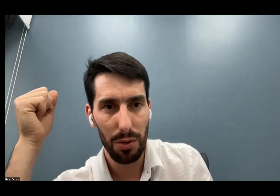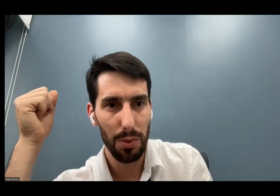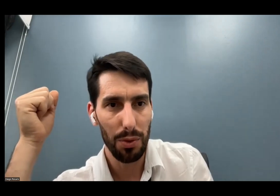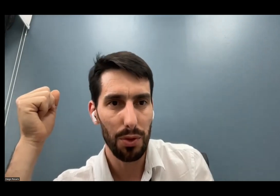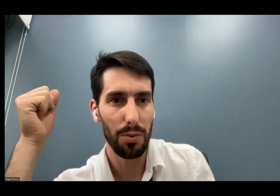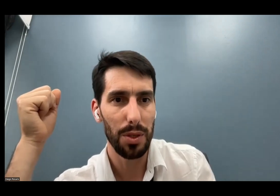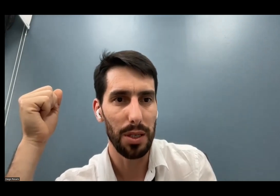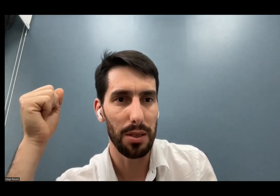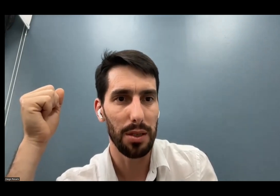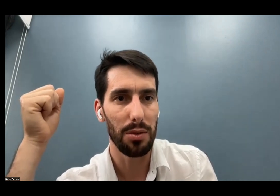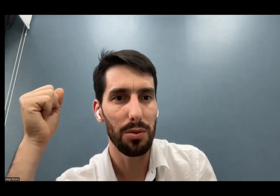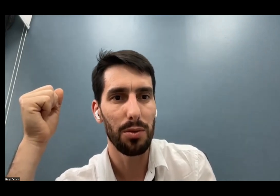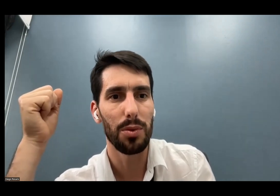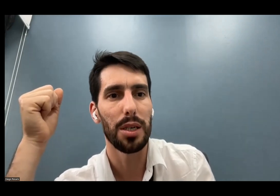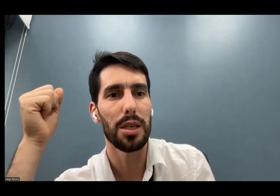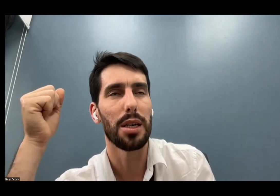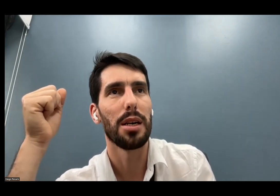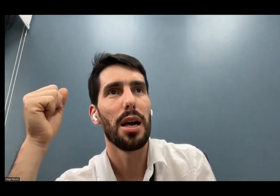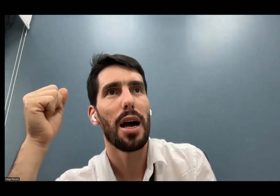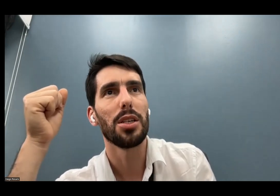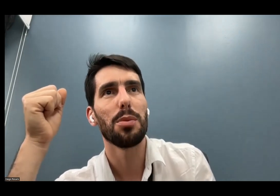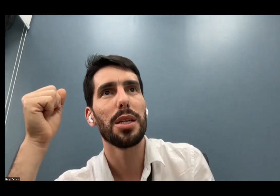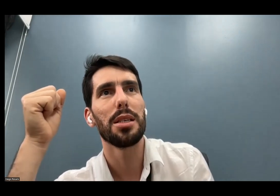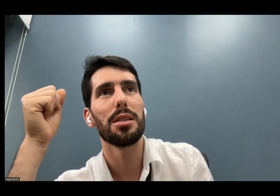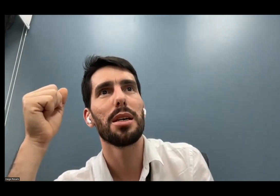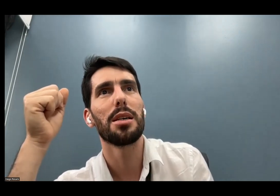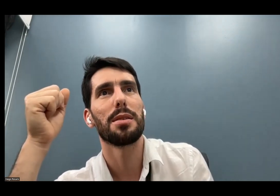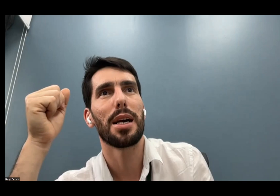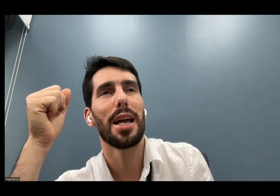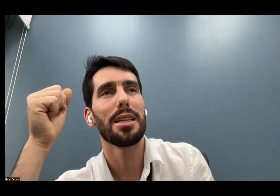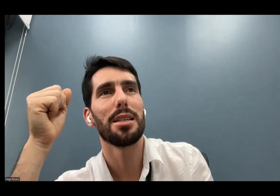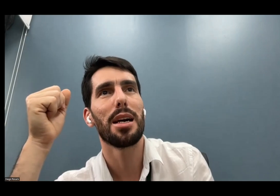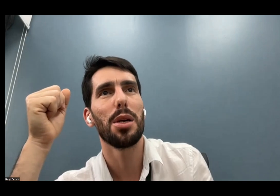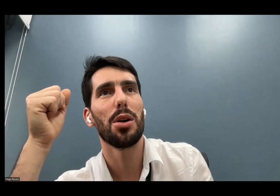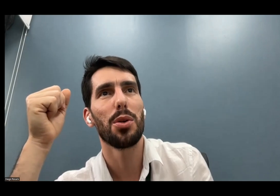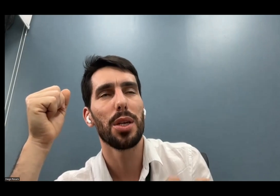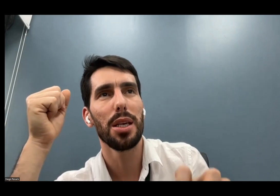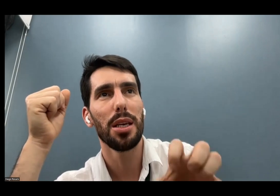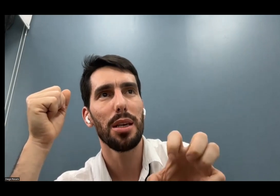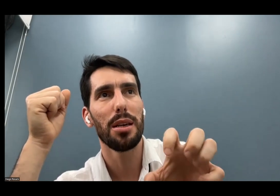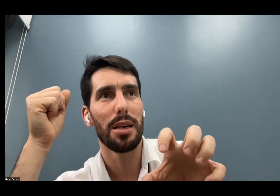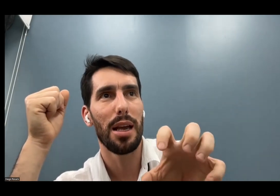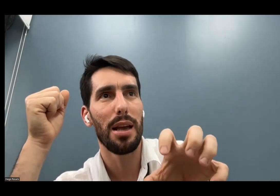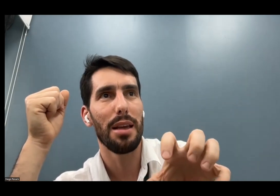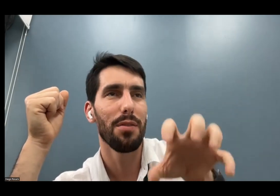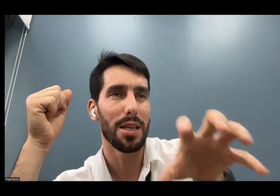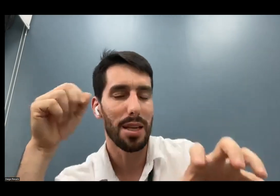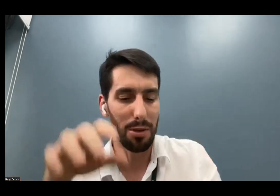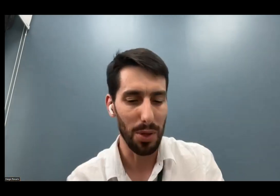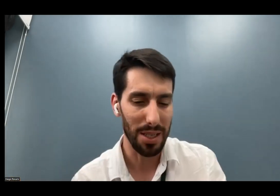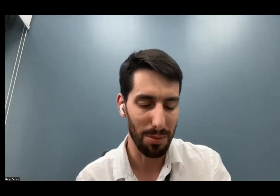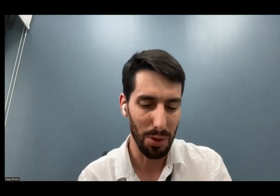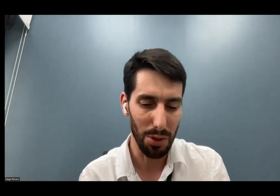e transtorno por uso de substâncias. Então, a gente precisa caracterizar melhor o que